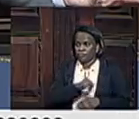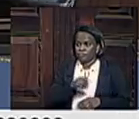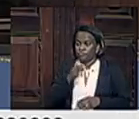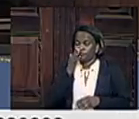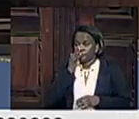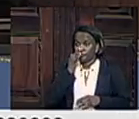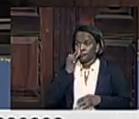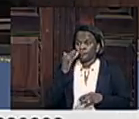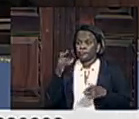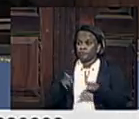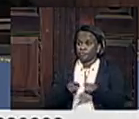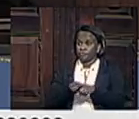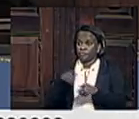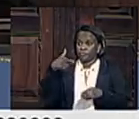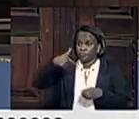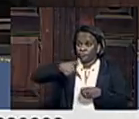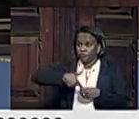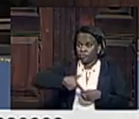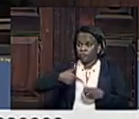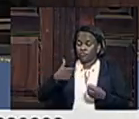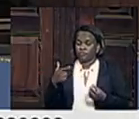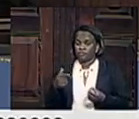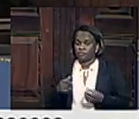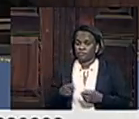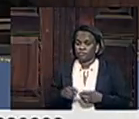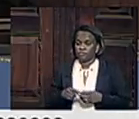a gasolina,